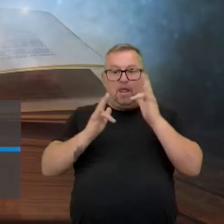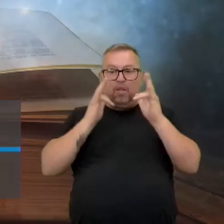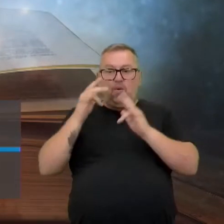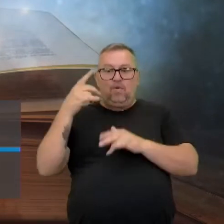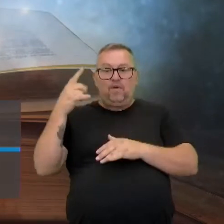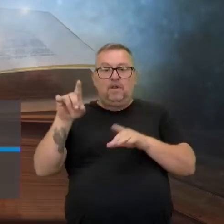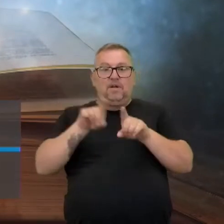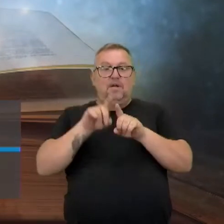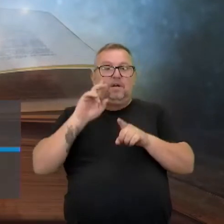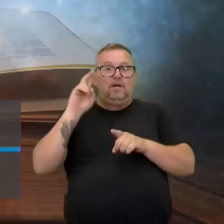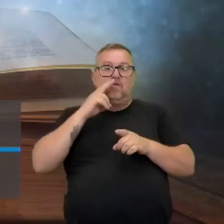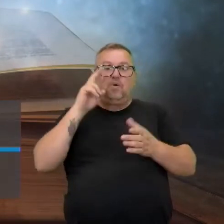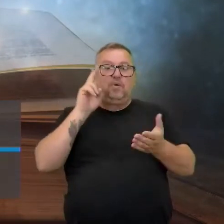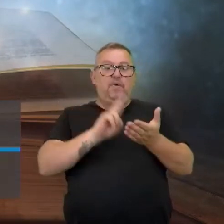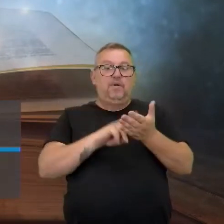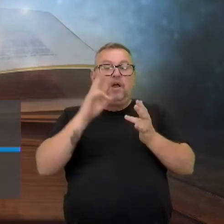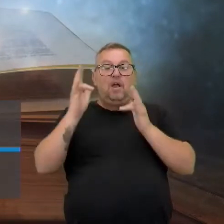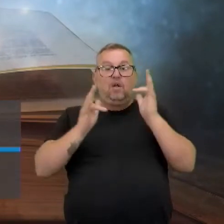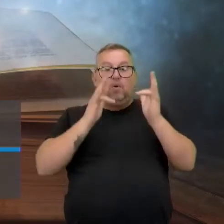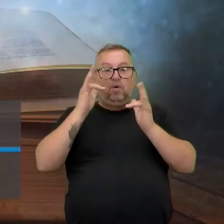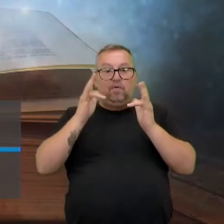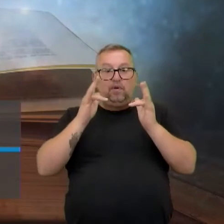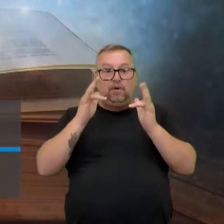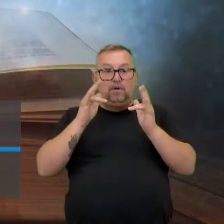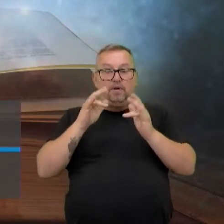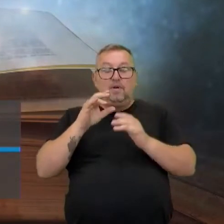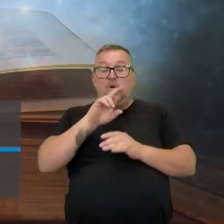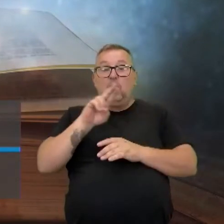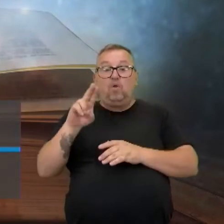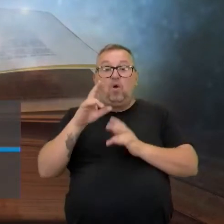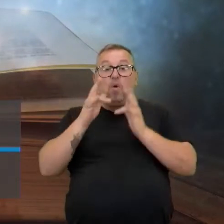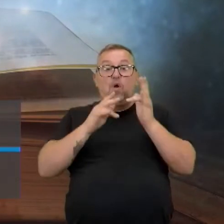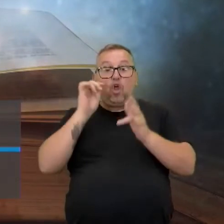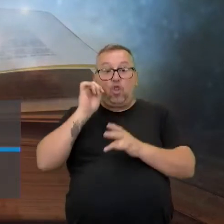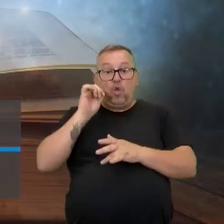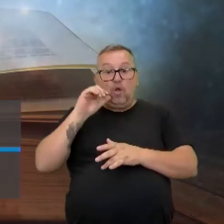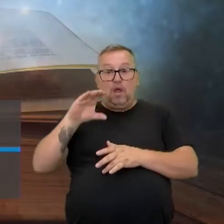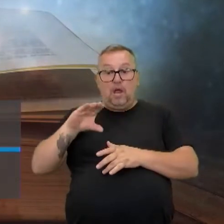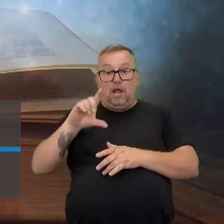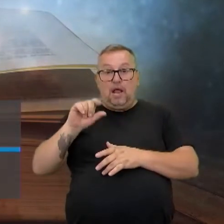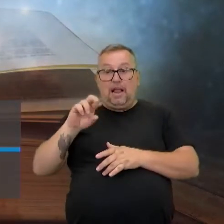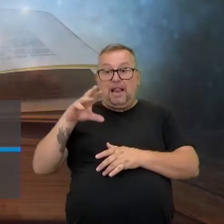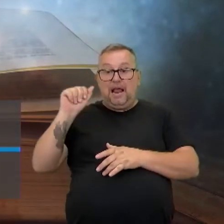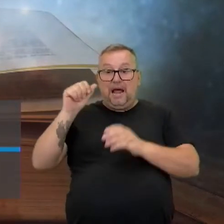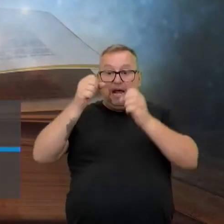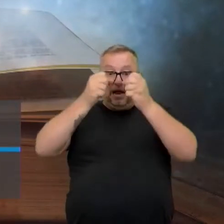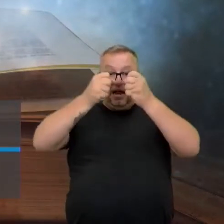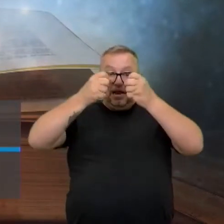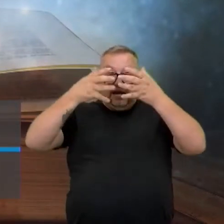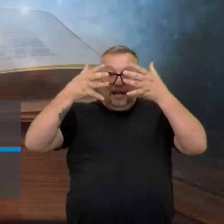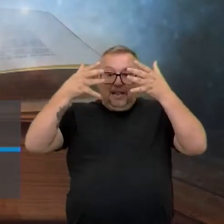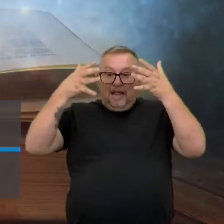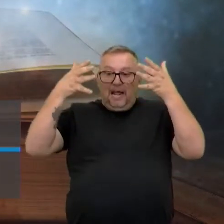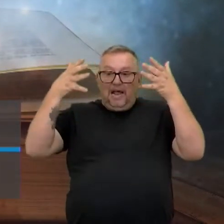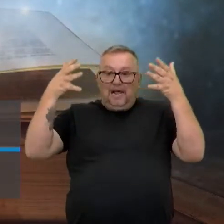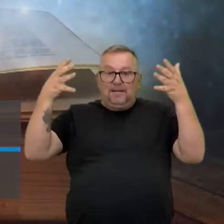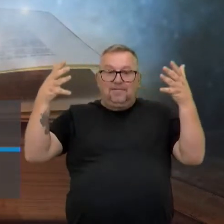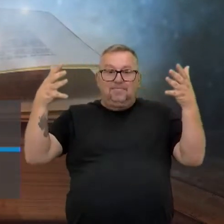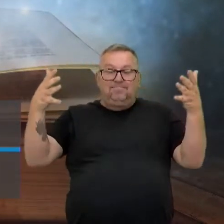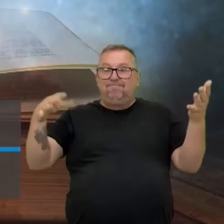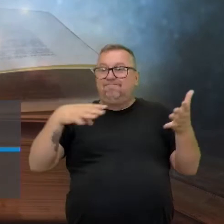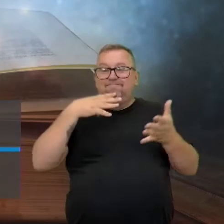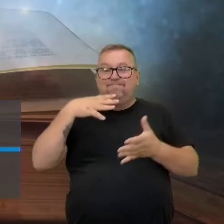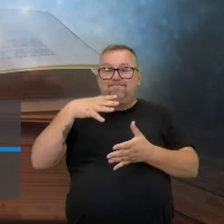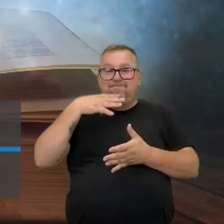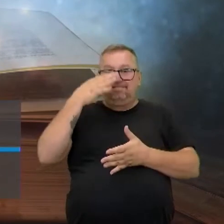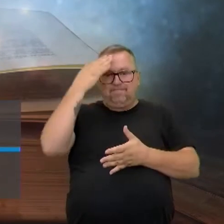E quem vê a carta é a noiva. O nome da noiva é Clara. Clara, gente, de clareza, esclarecida. Quando ela